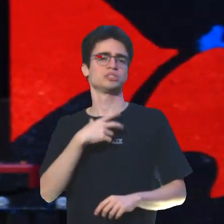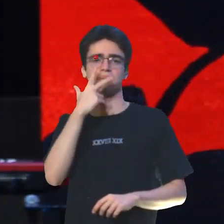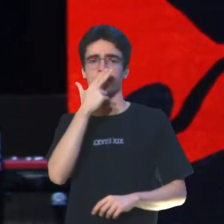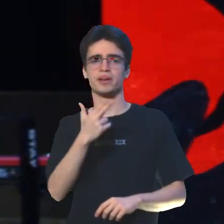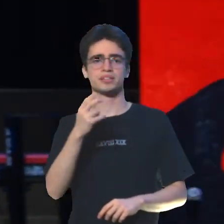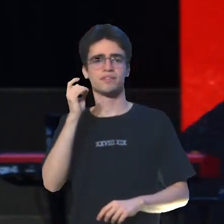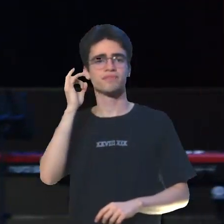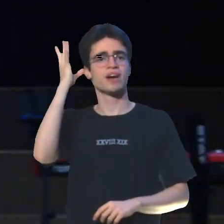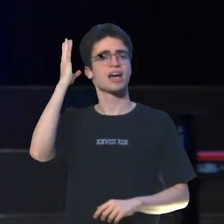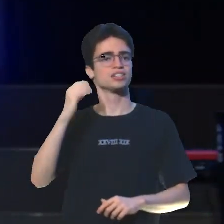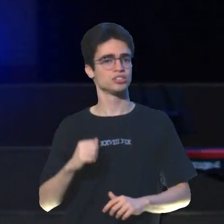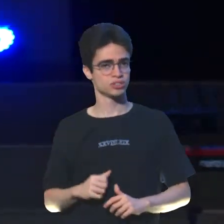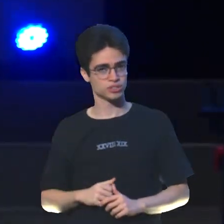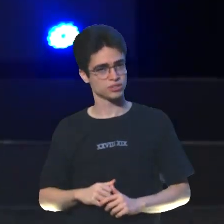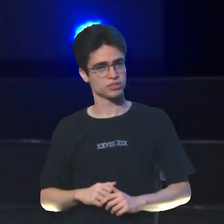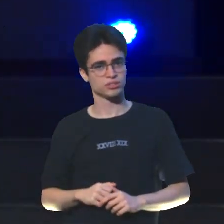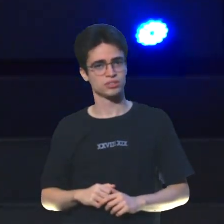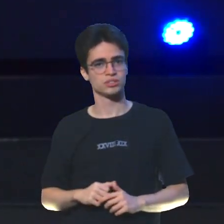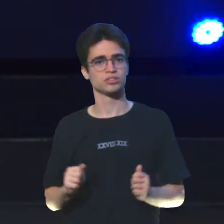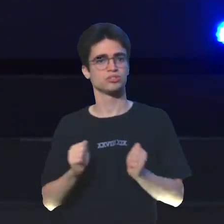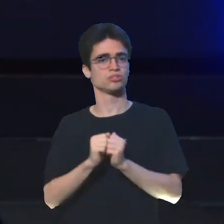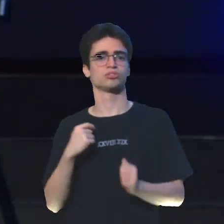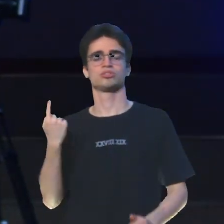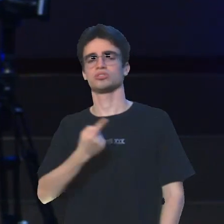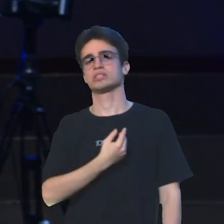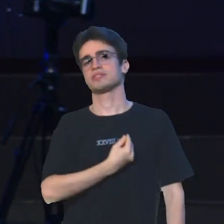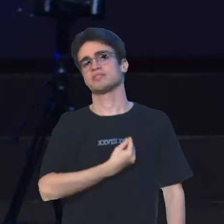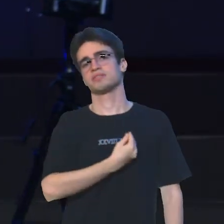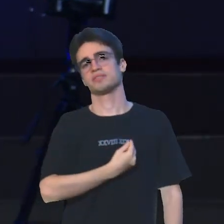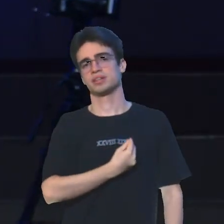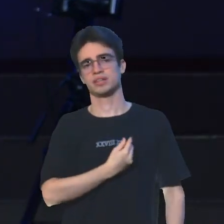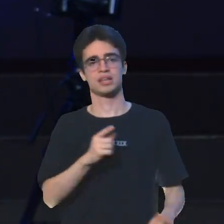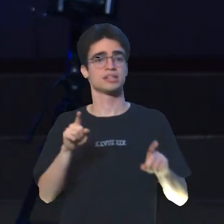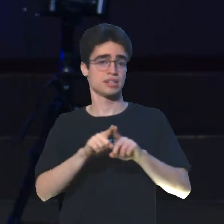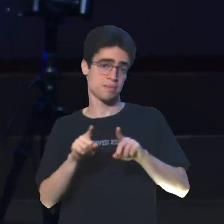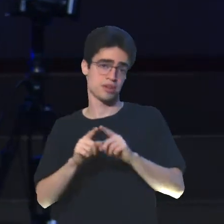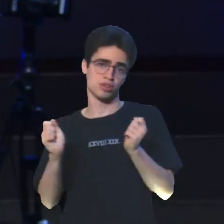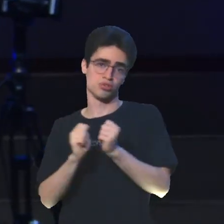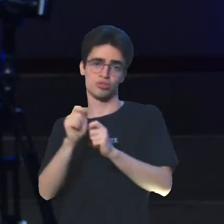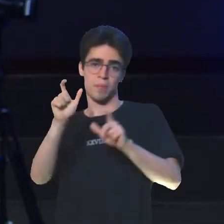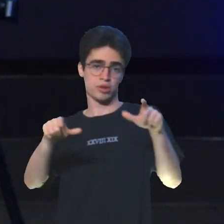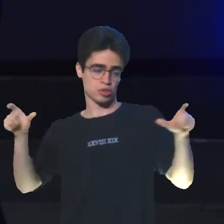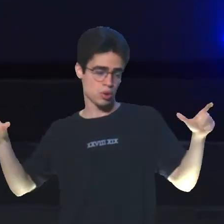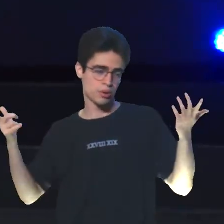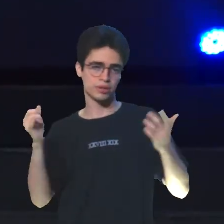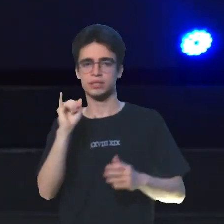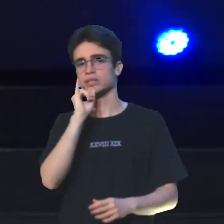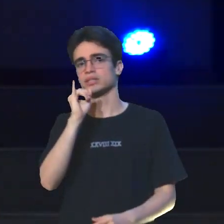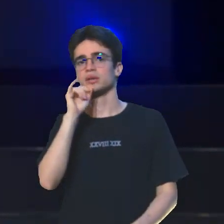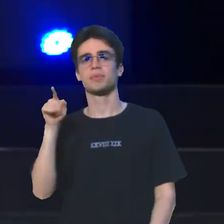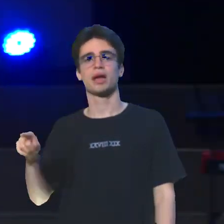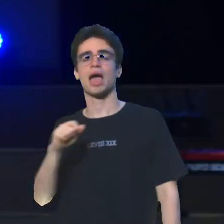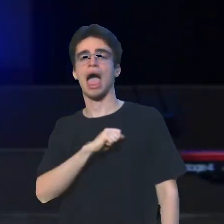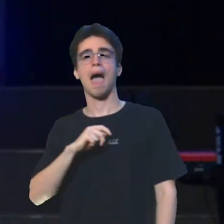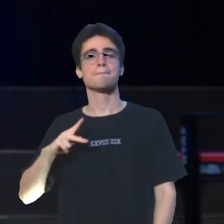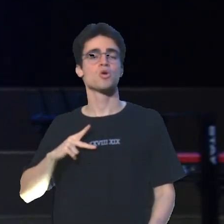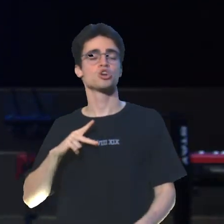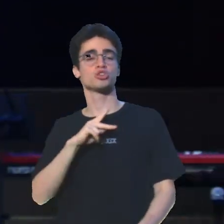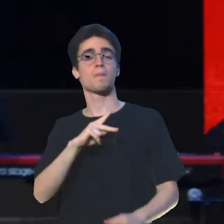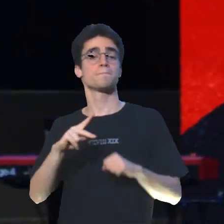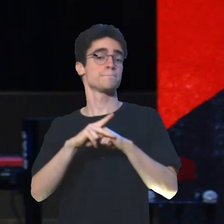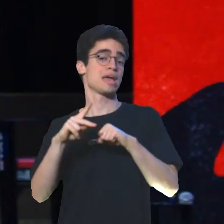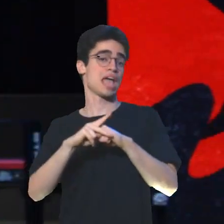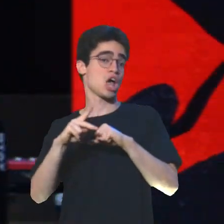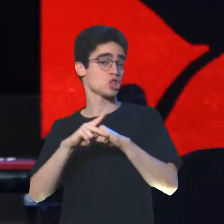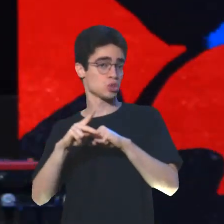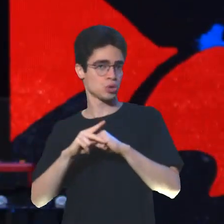fáceis nas nossas vidas e nas vidas das pessoas. Um exemplo é o apóstolo Pedro, que foi